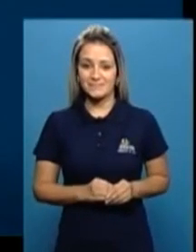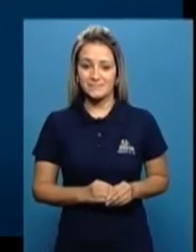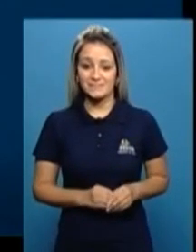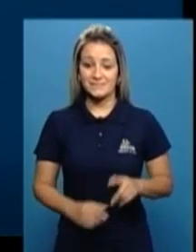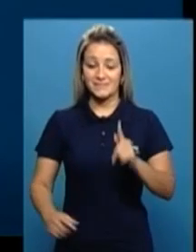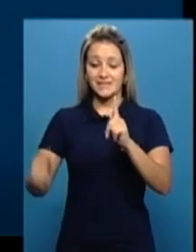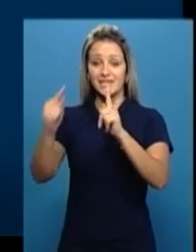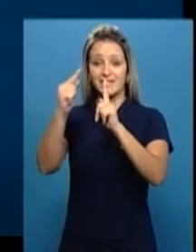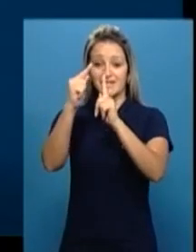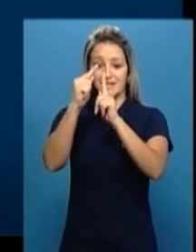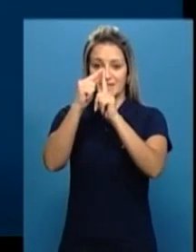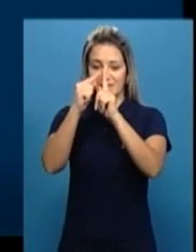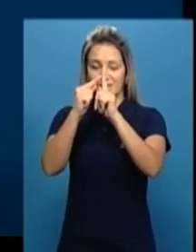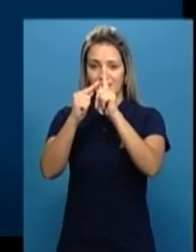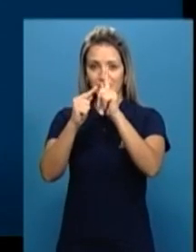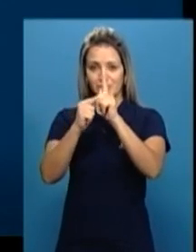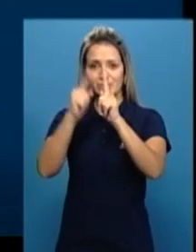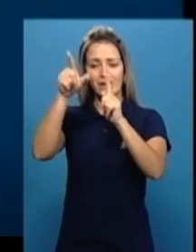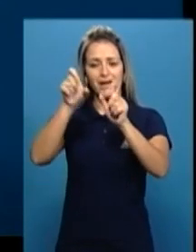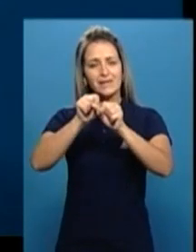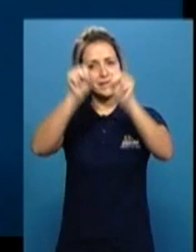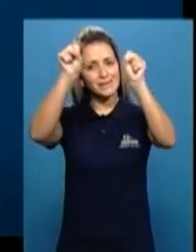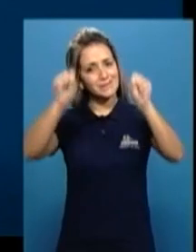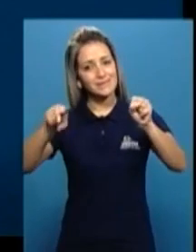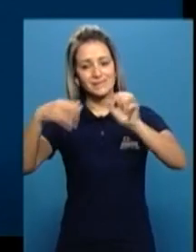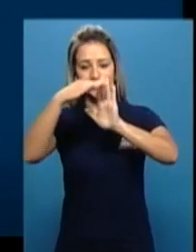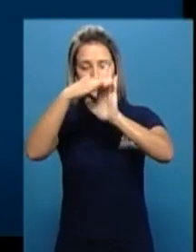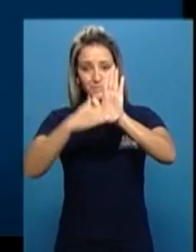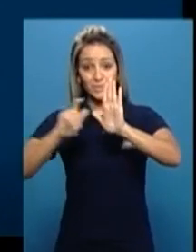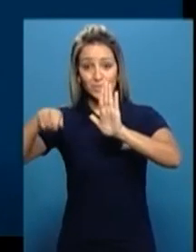Tipos de sistemas de produção.